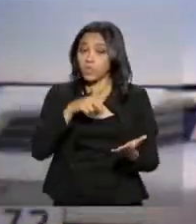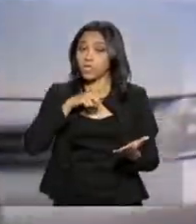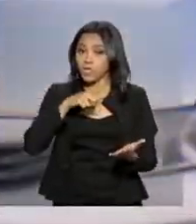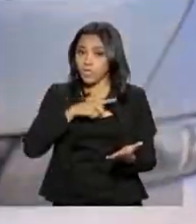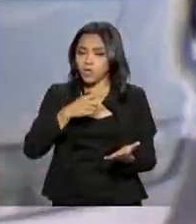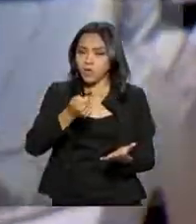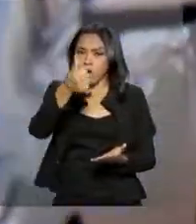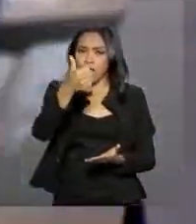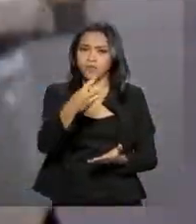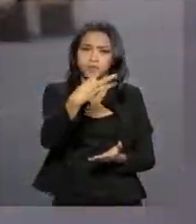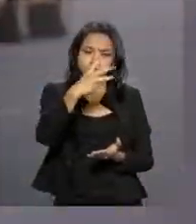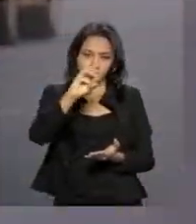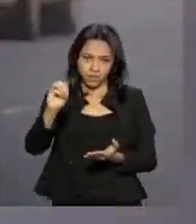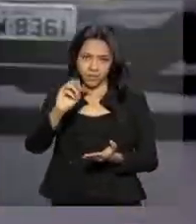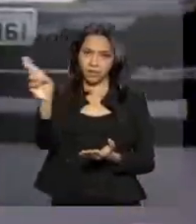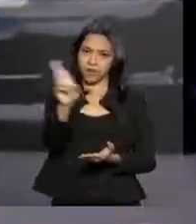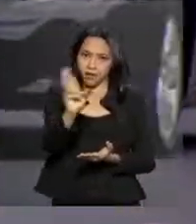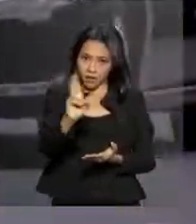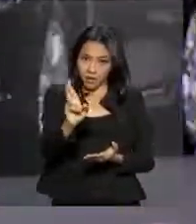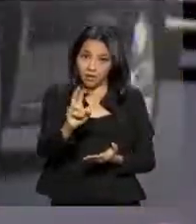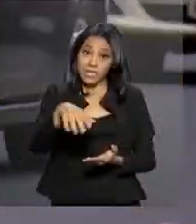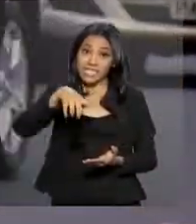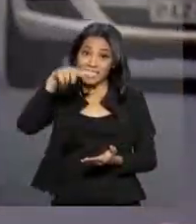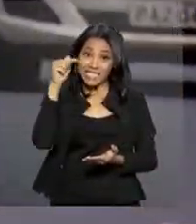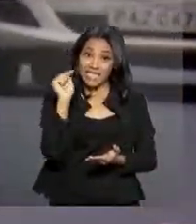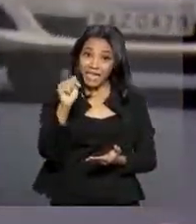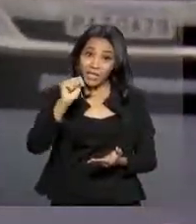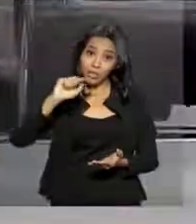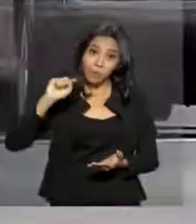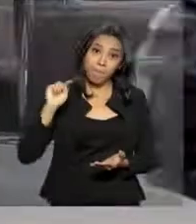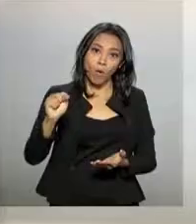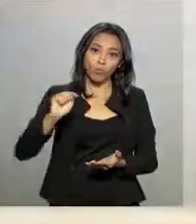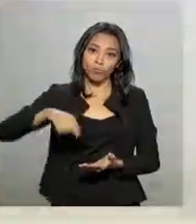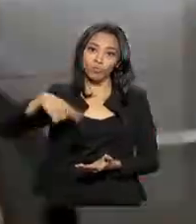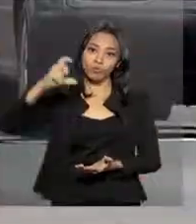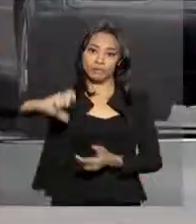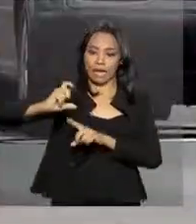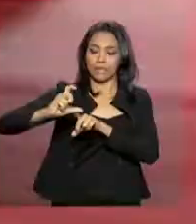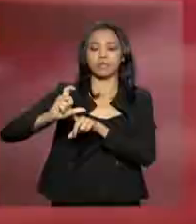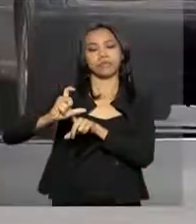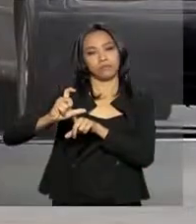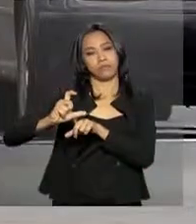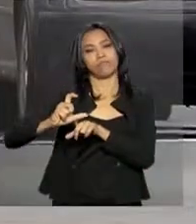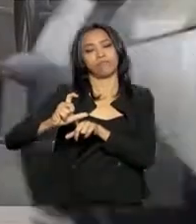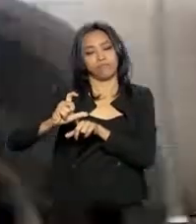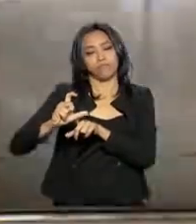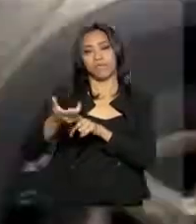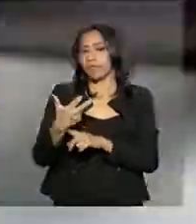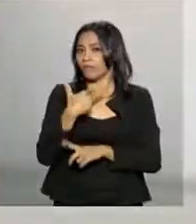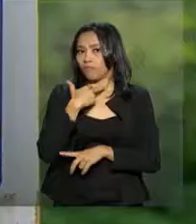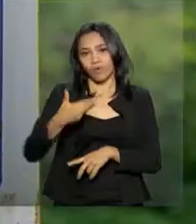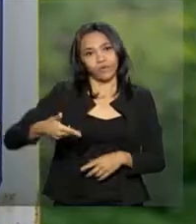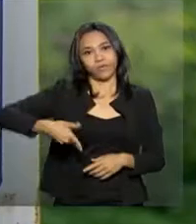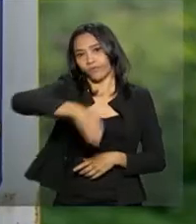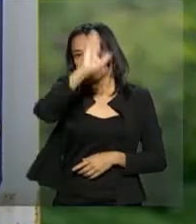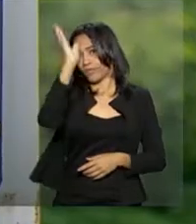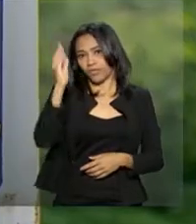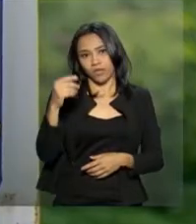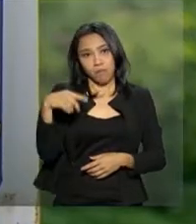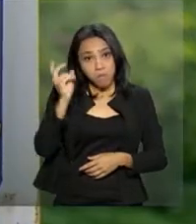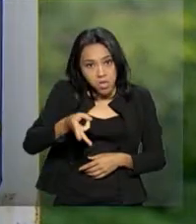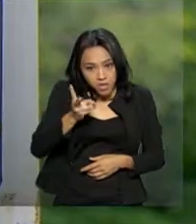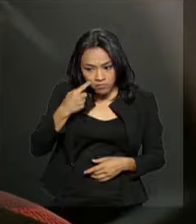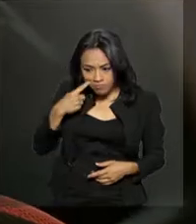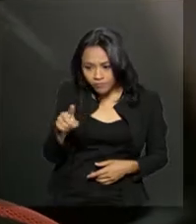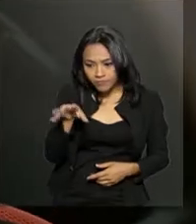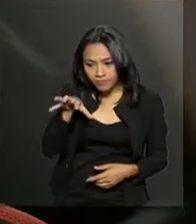300 reais e sete pontos na carteira eo motorista não pode seguir viagem mesmo depois